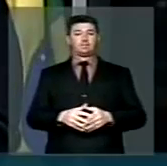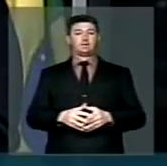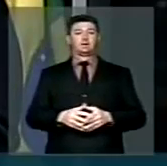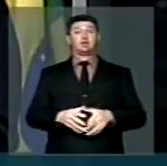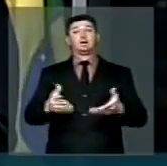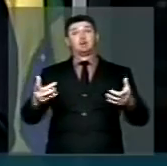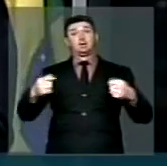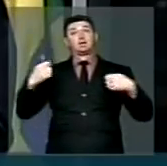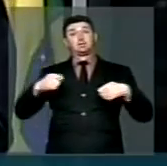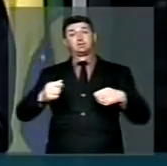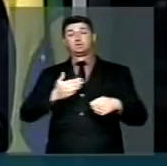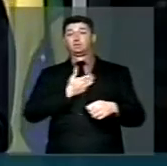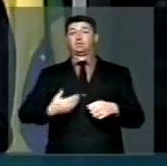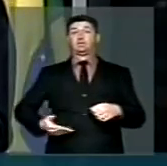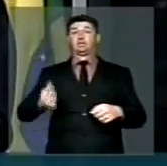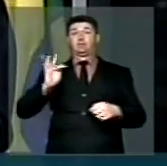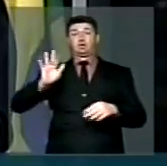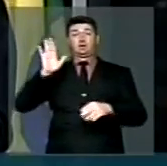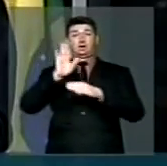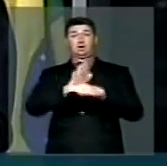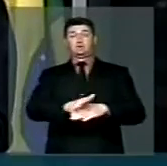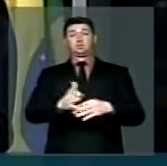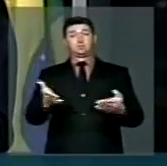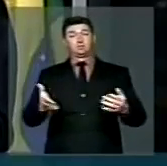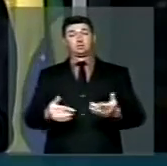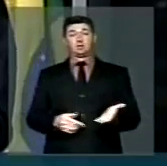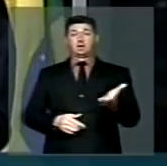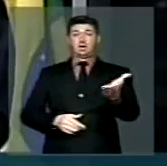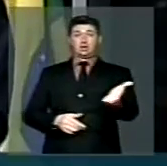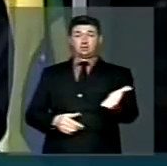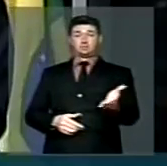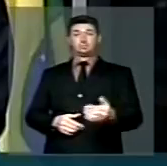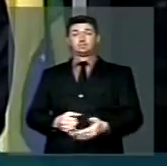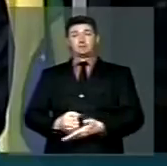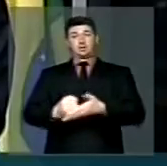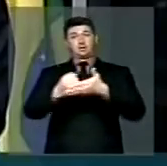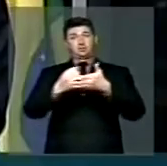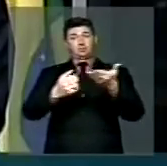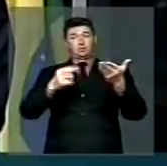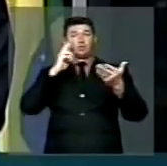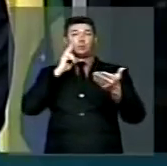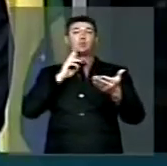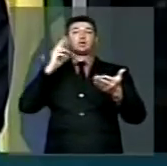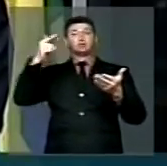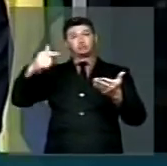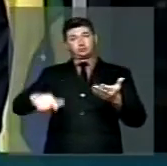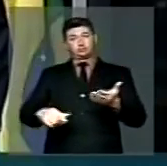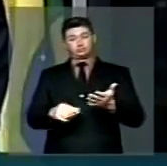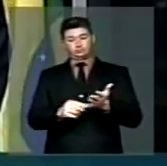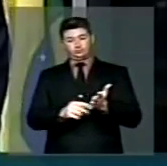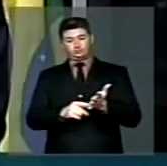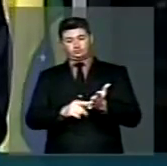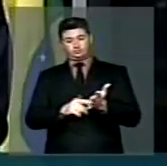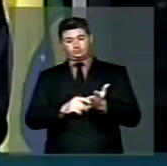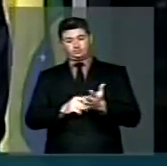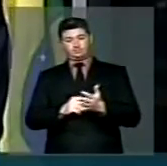vem a necessidade do governo federal estender a mão solidária à Rondônia mais uma vez, no